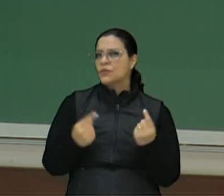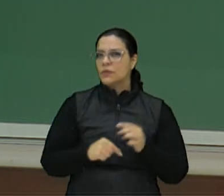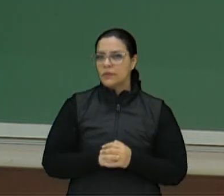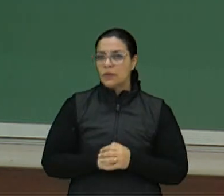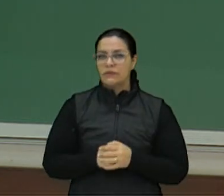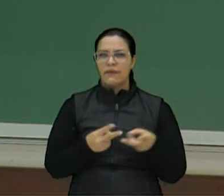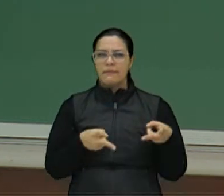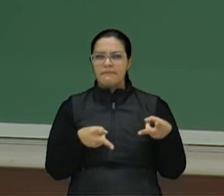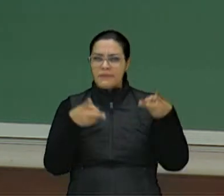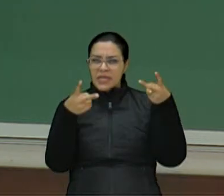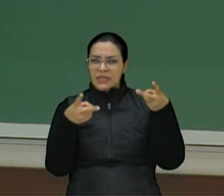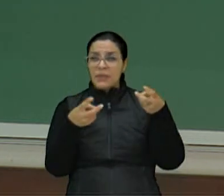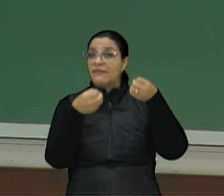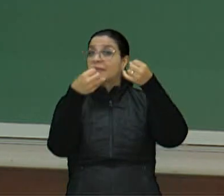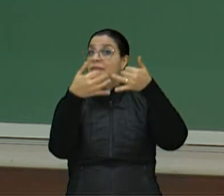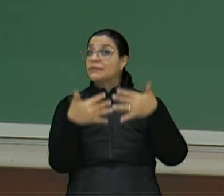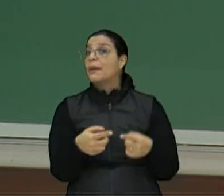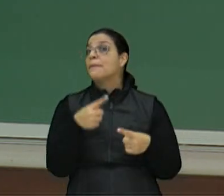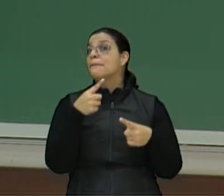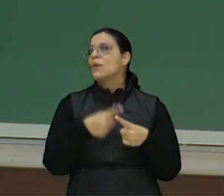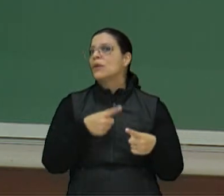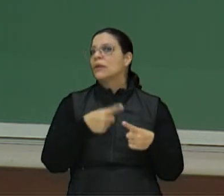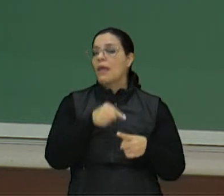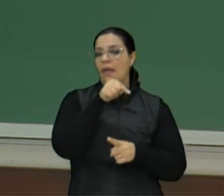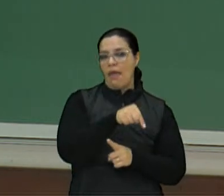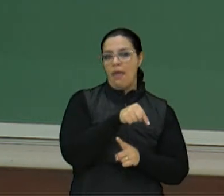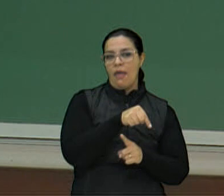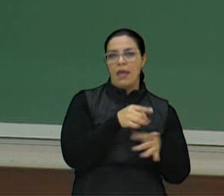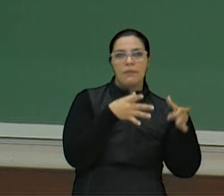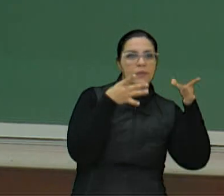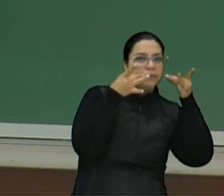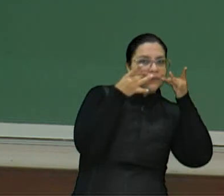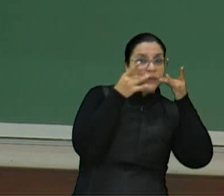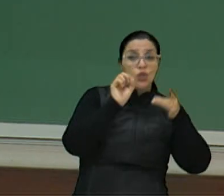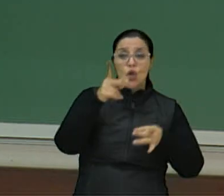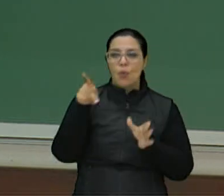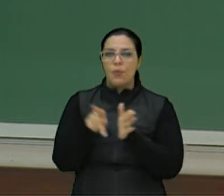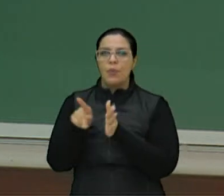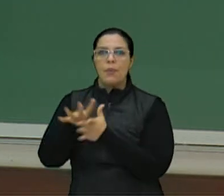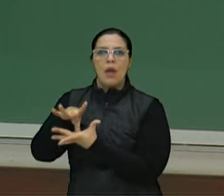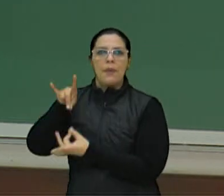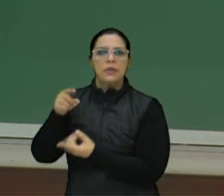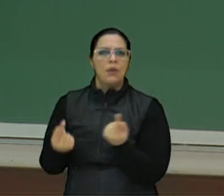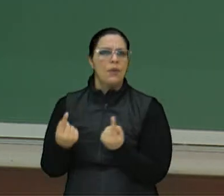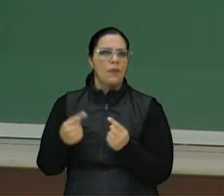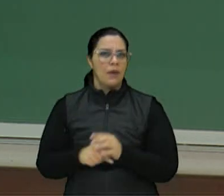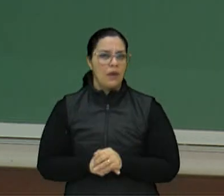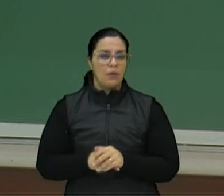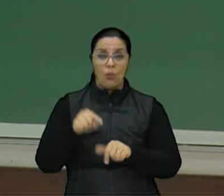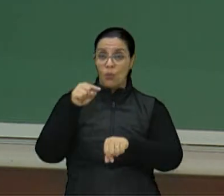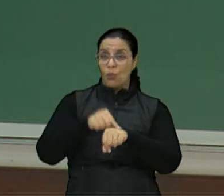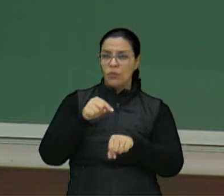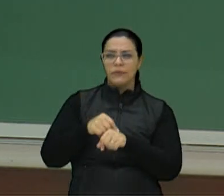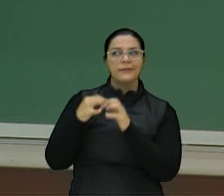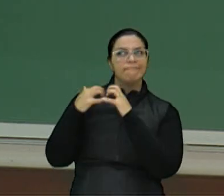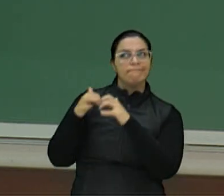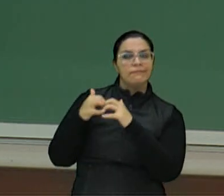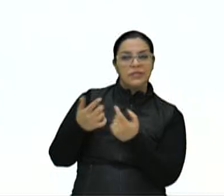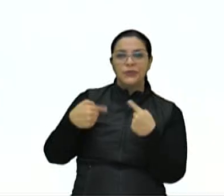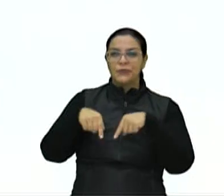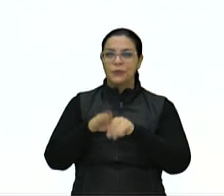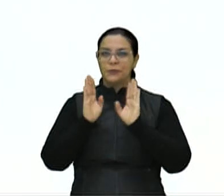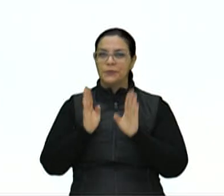vai identificar e vai explicar por que ela é figurativa ou por que ela é abstrata. Um tempo para vocês pensarem e